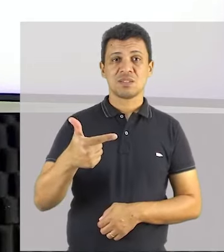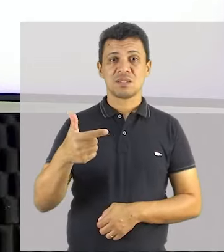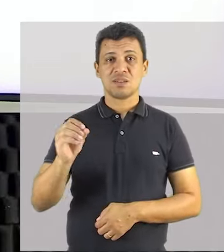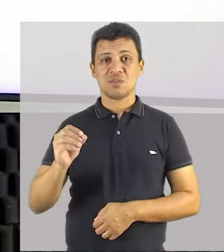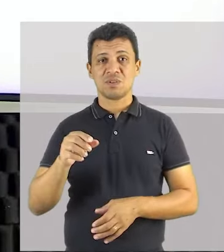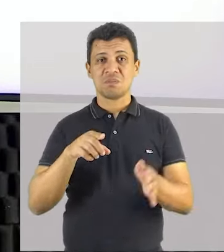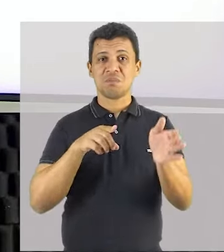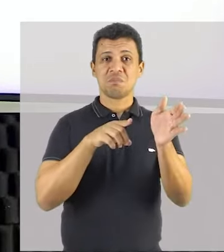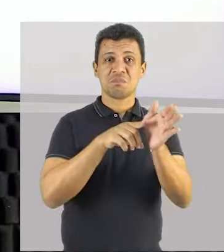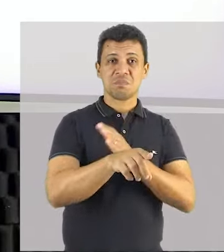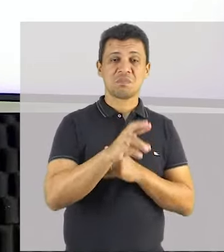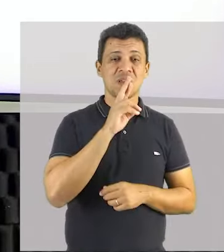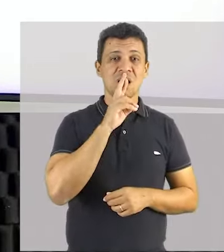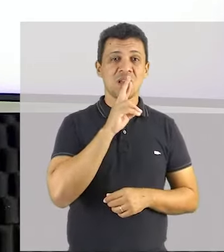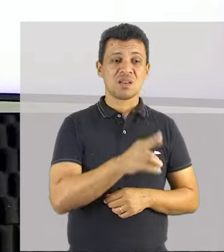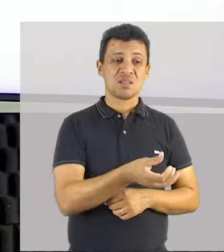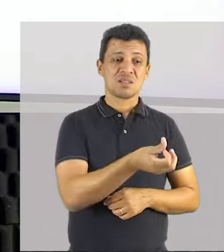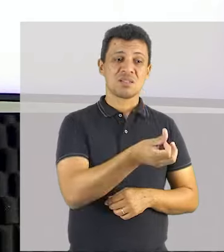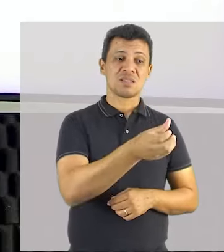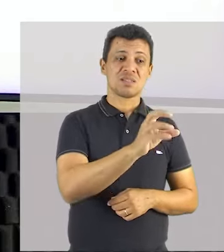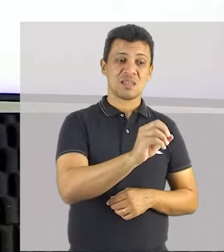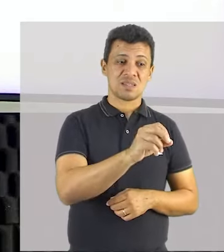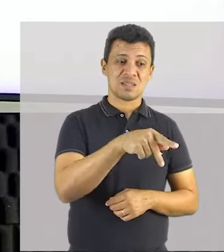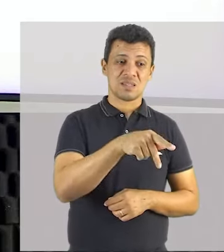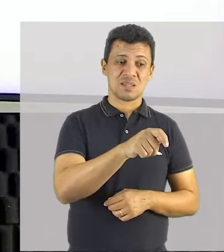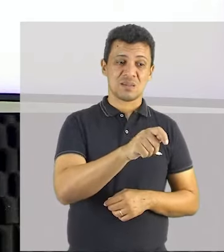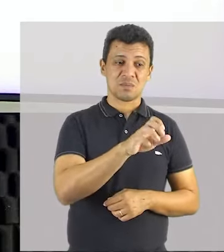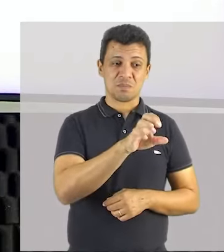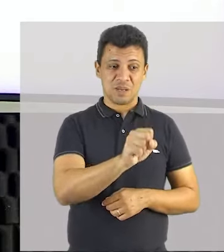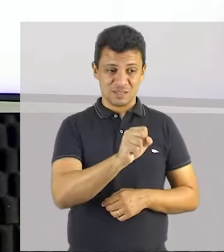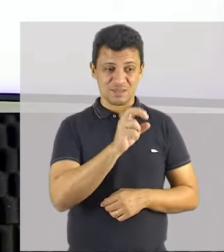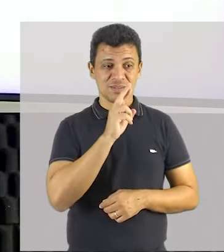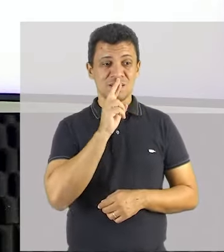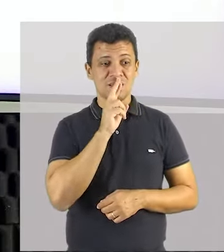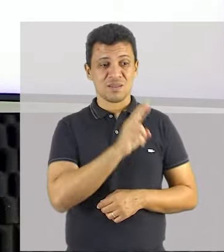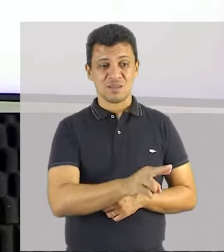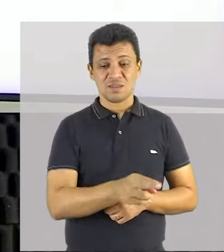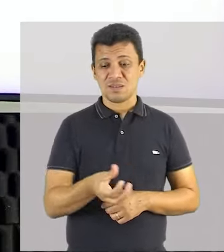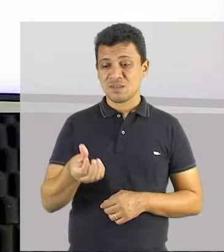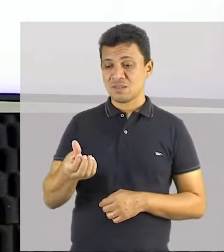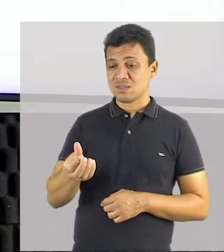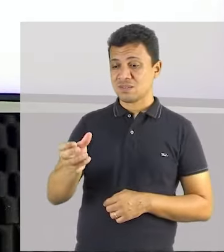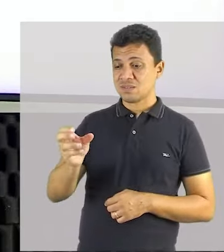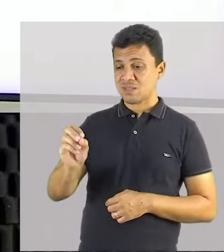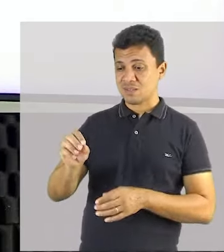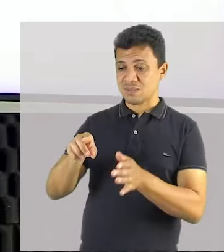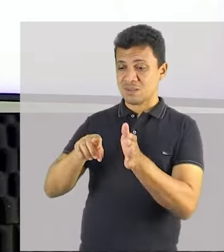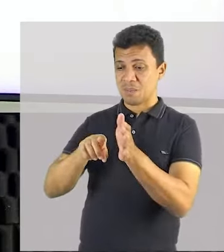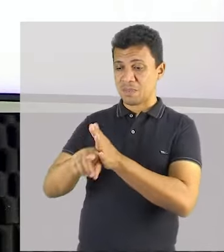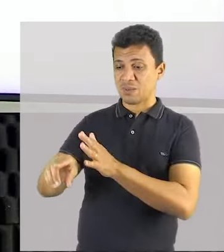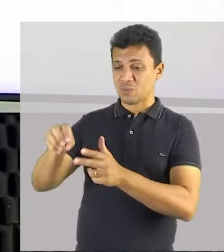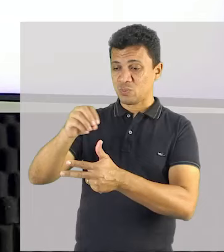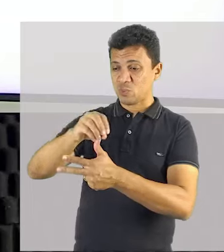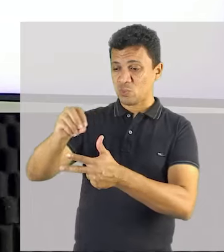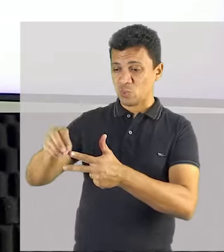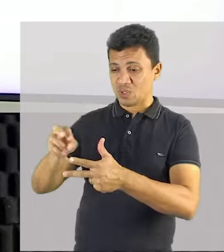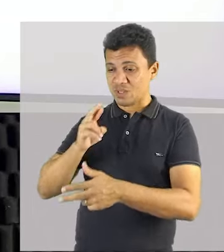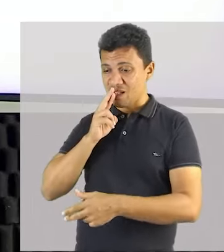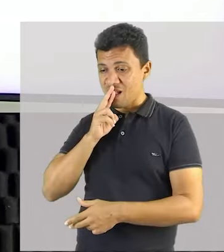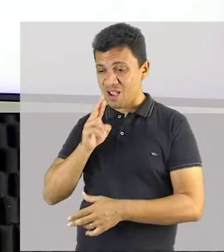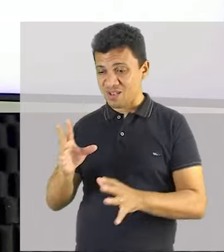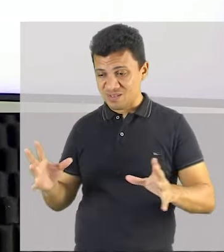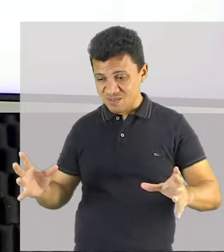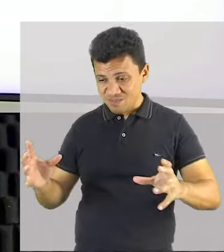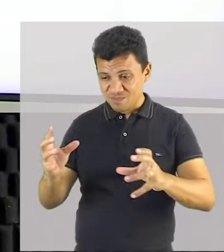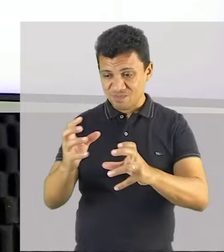questões né nós resolvemos 60 questões do pais mais 60 questões do Enem certo